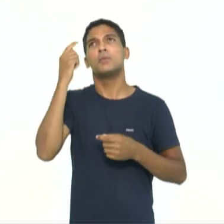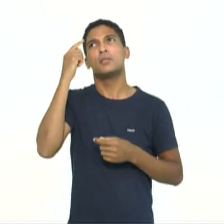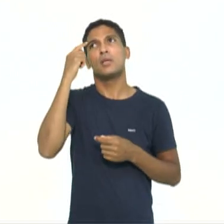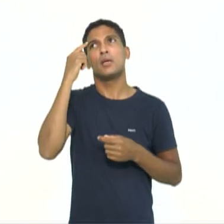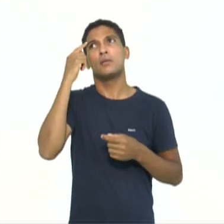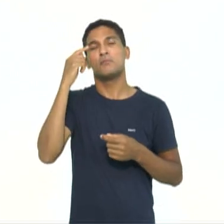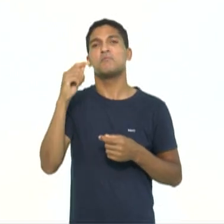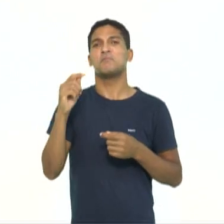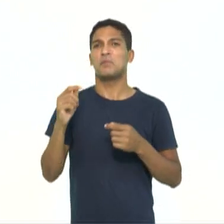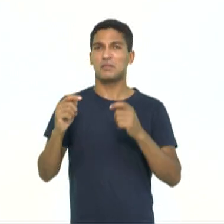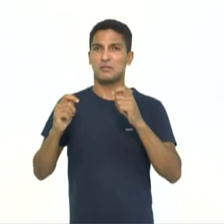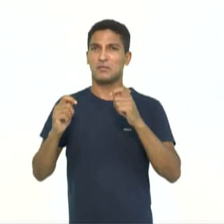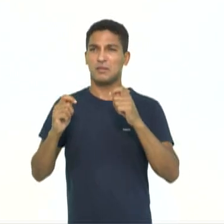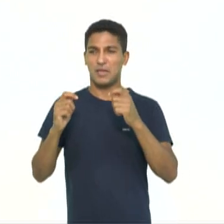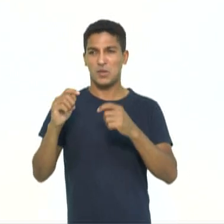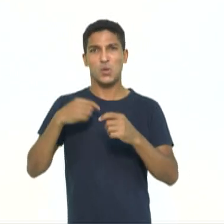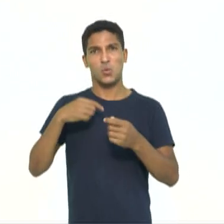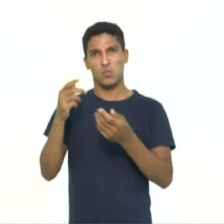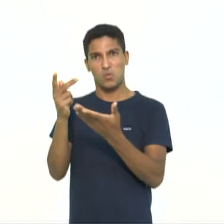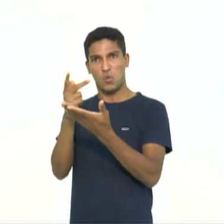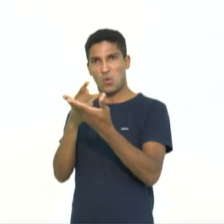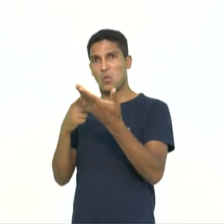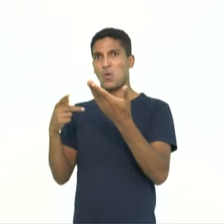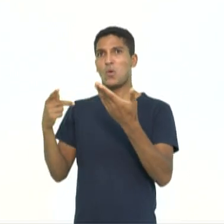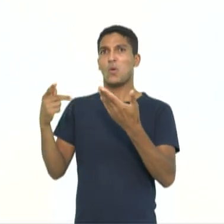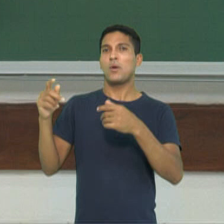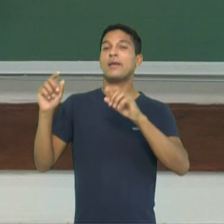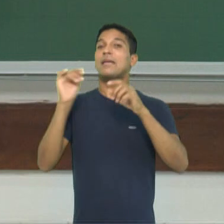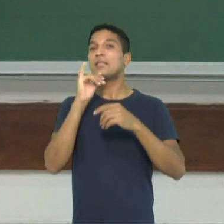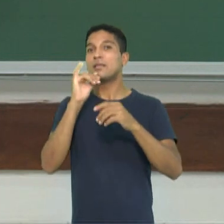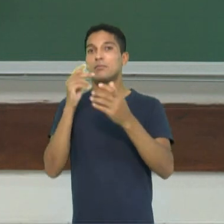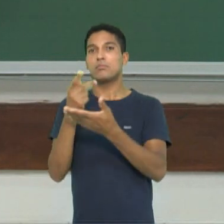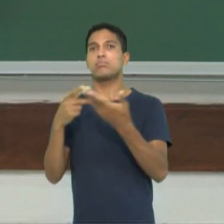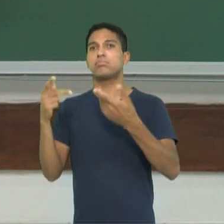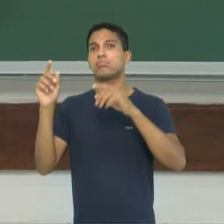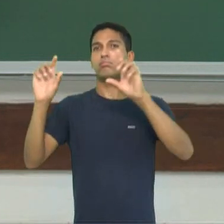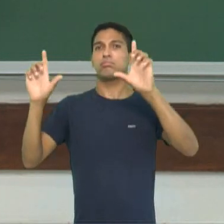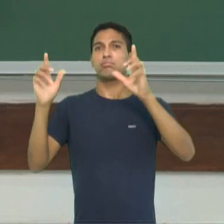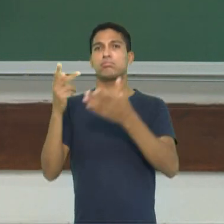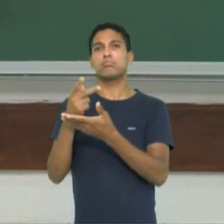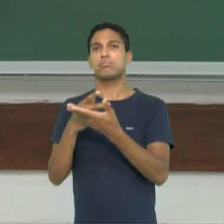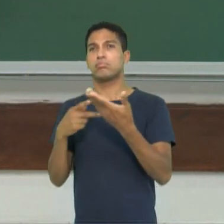chamar a atenção, interessar. Então, onde é que fica a